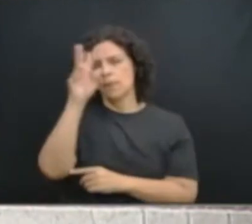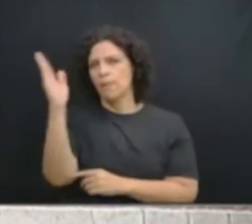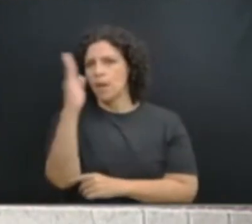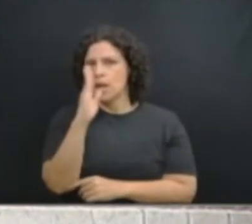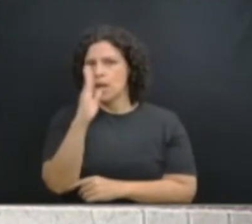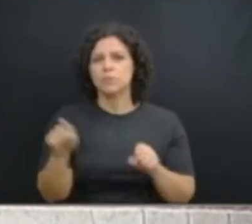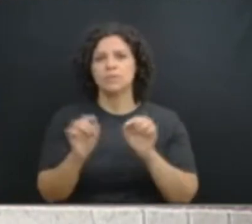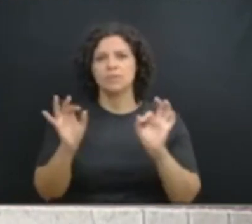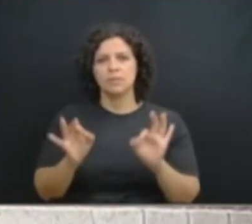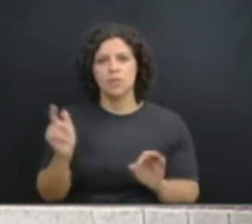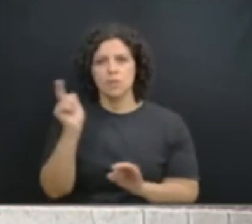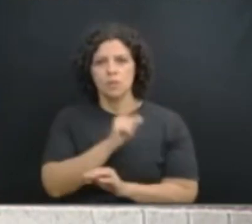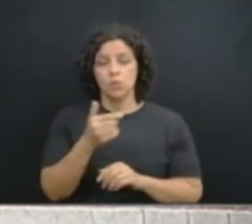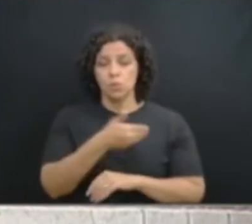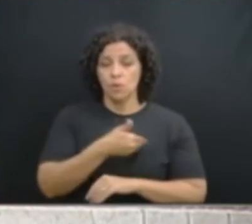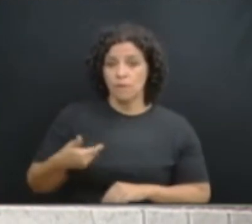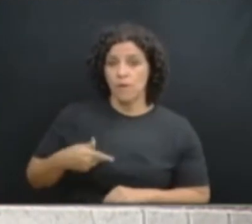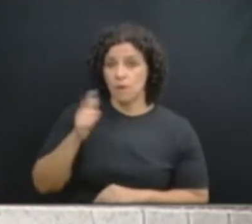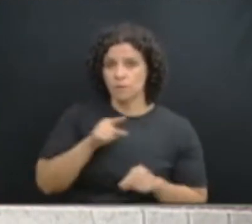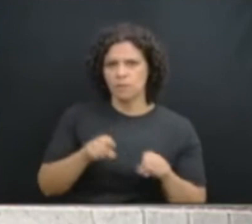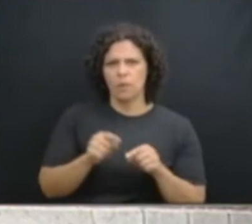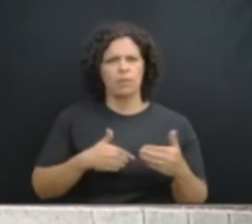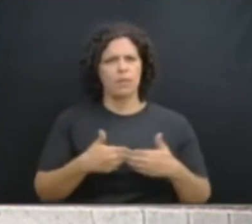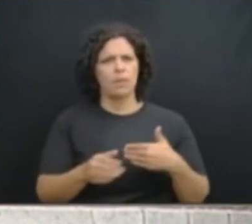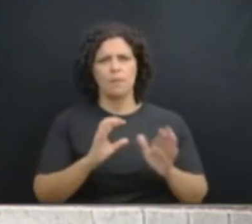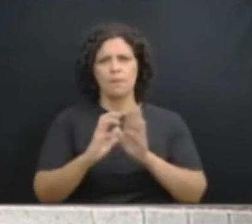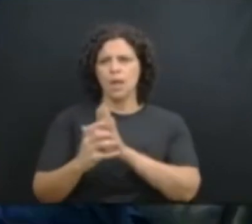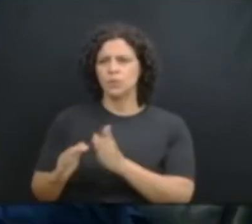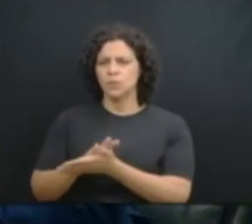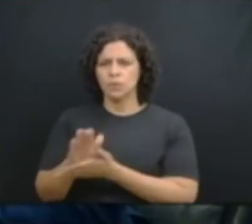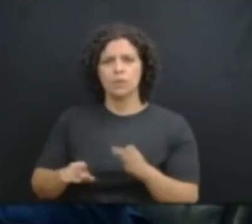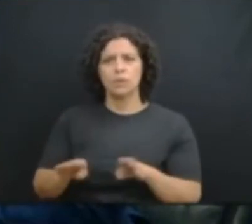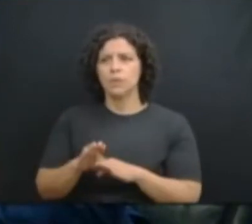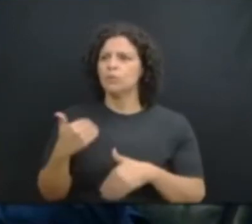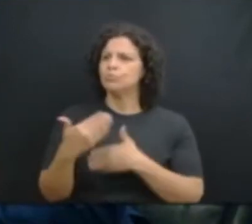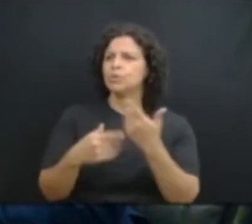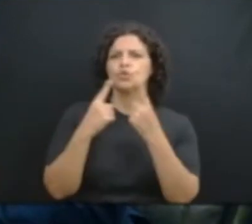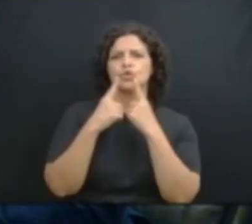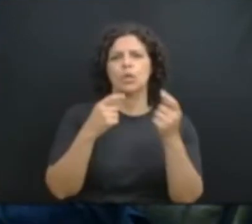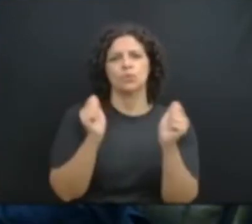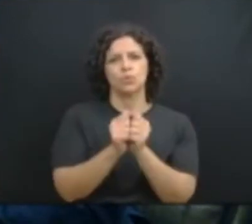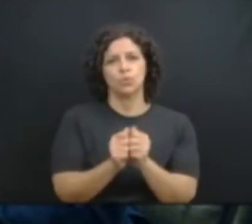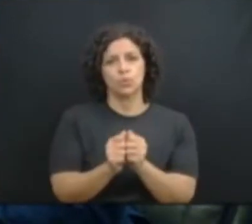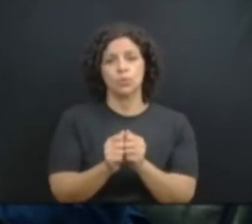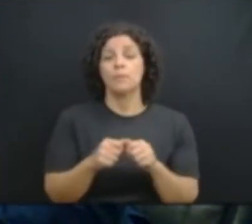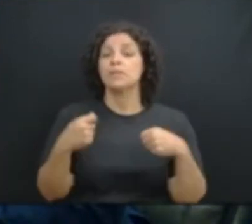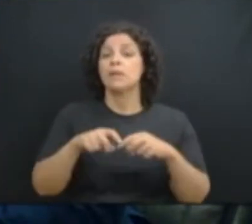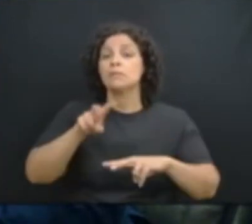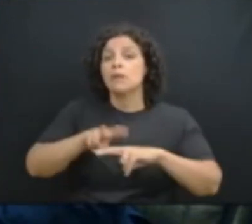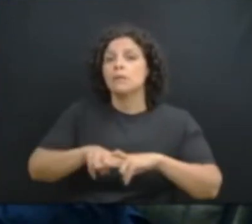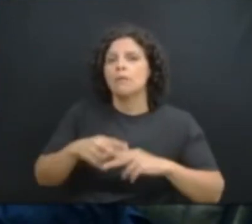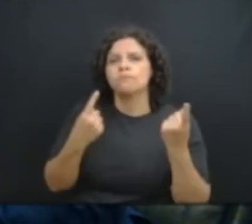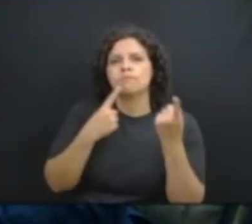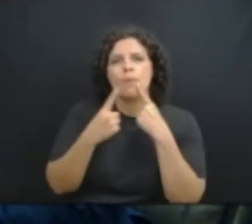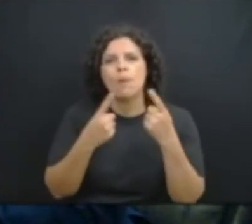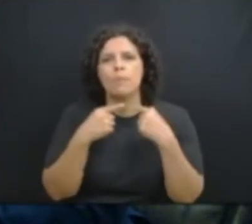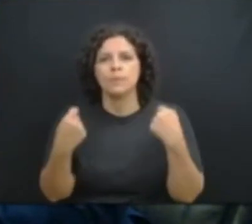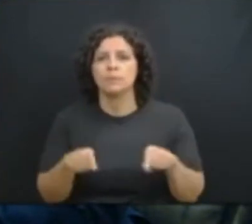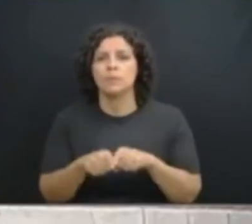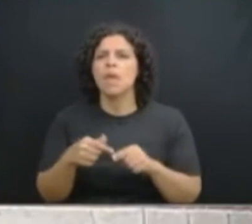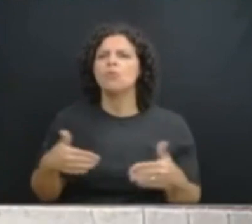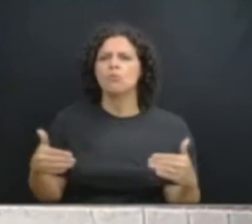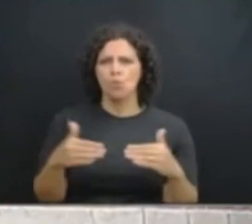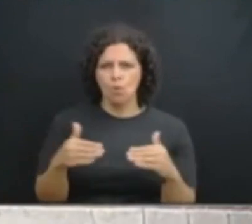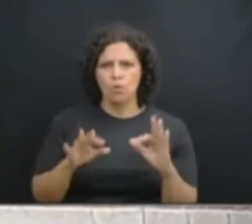que deram certo, governos, independentes de partidos, foram construídos no diálogo. Tem que sentar e dialogar. Eu sou a